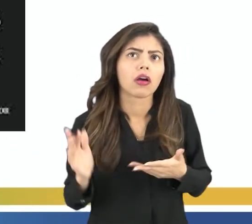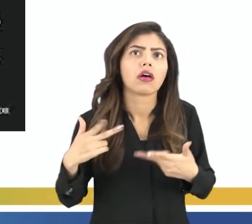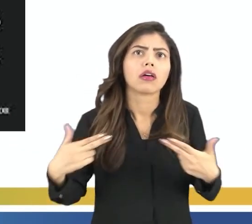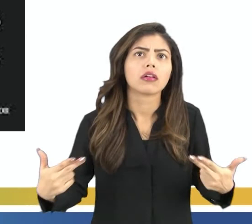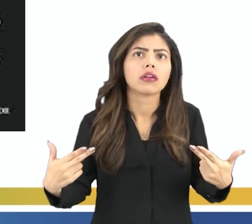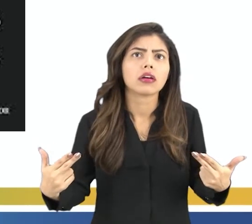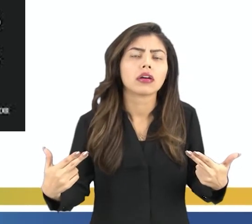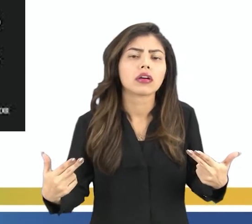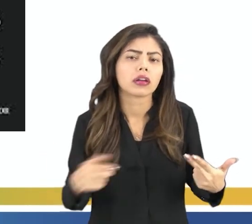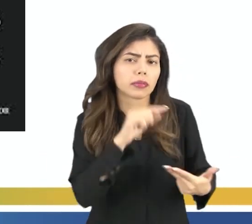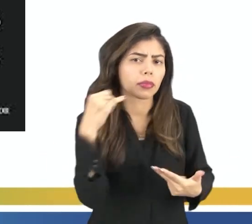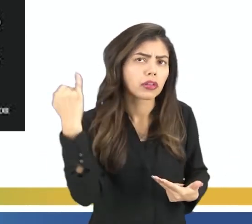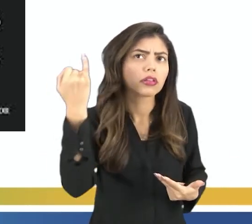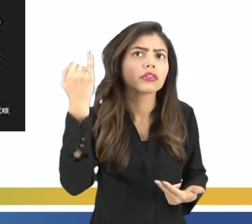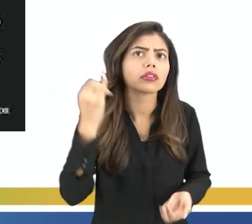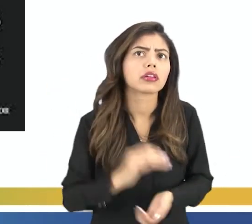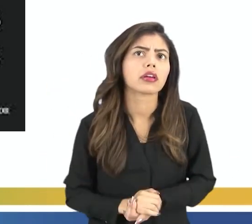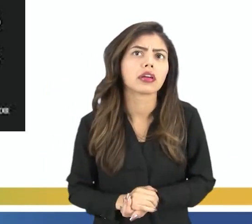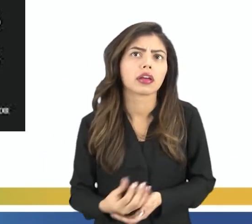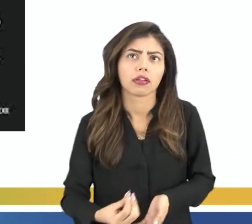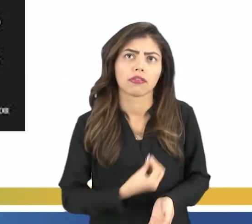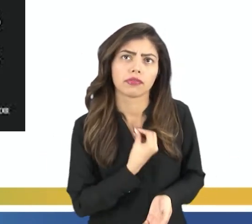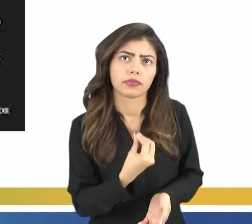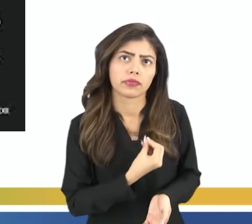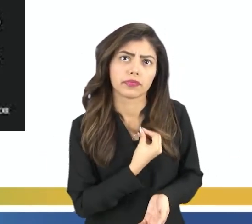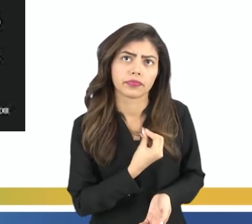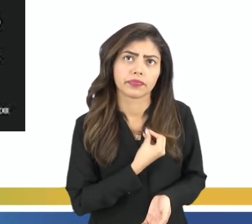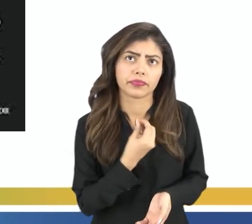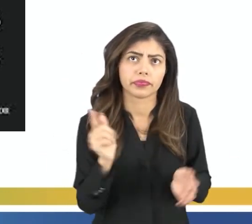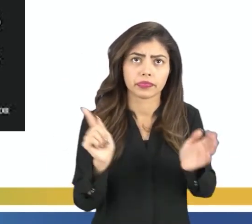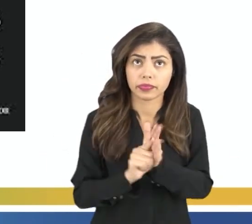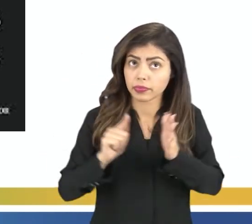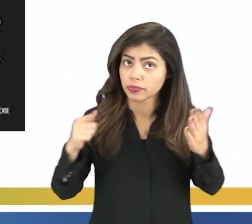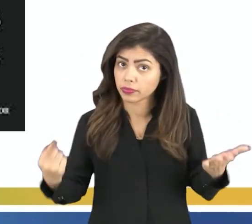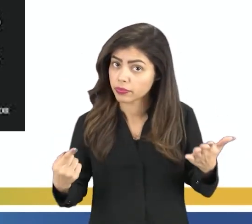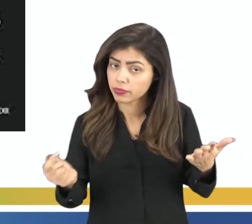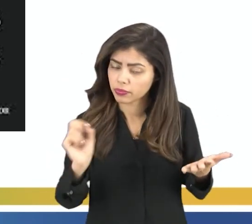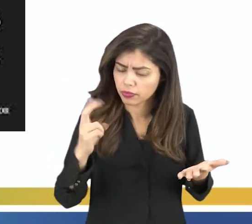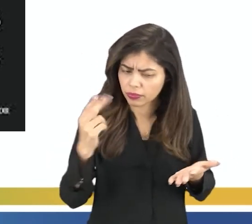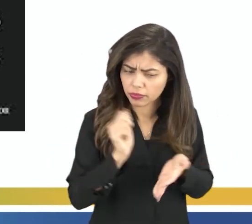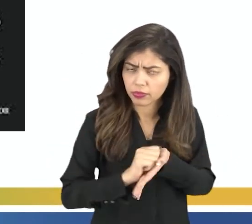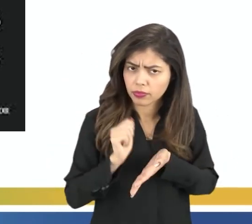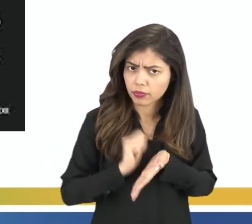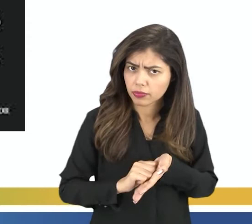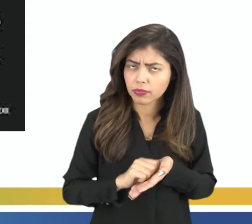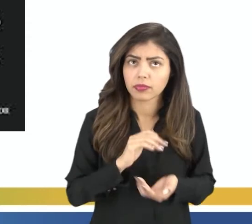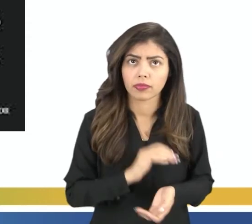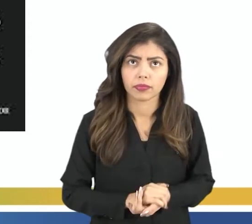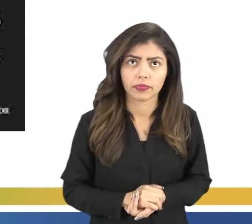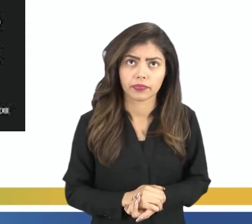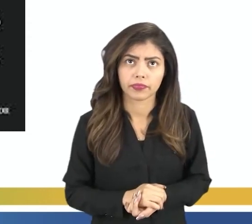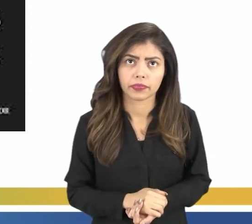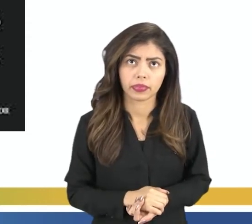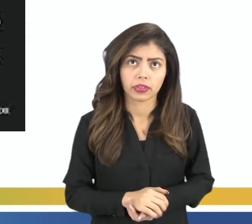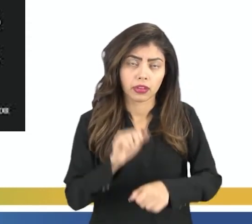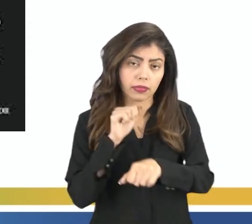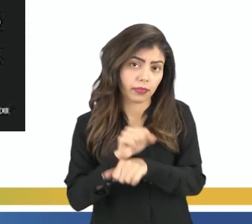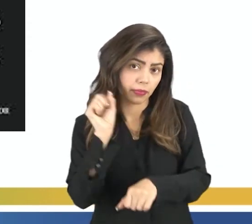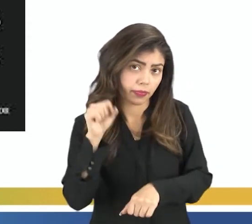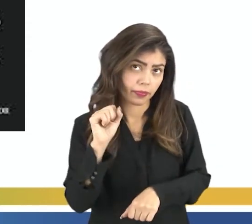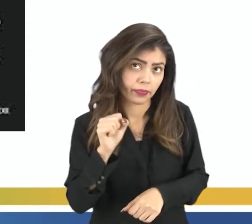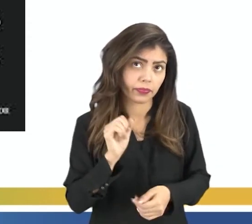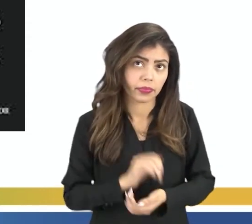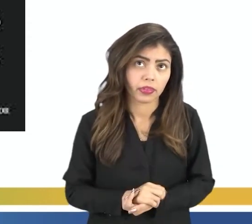vez alguma coisa de importância? Virei a jornalista ou escritora? Espero que